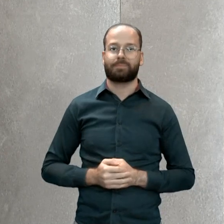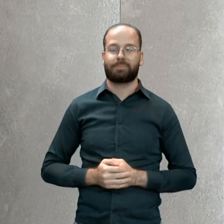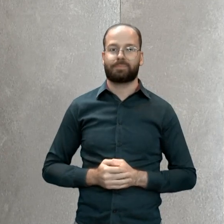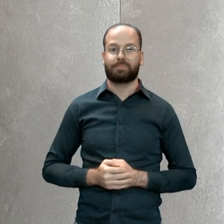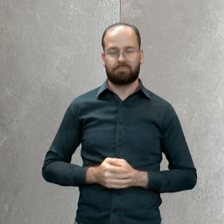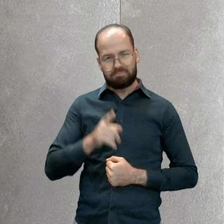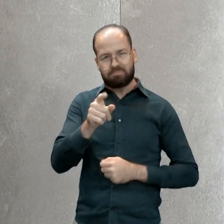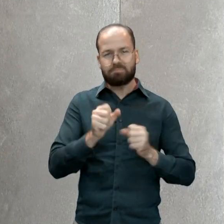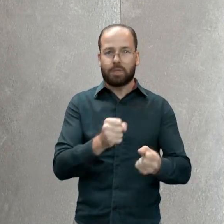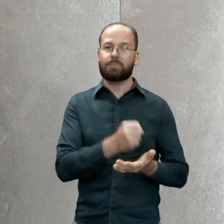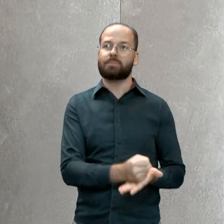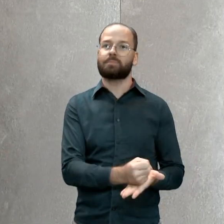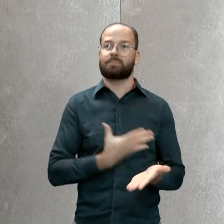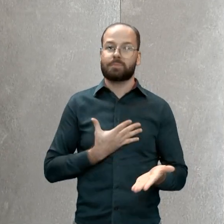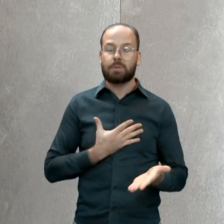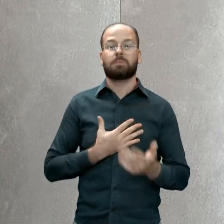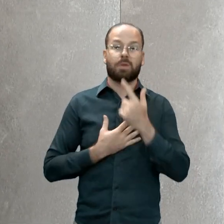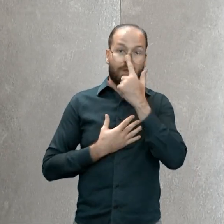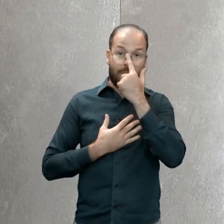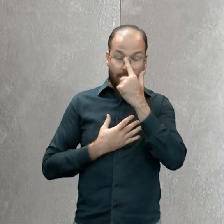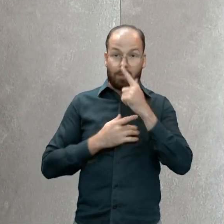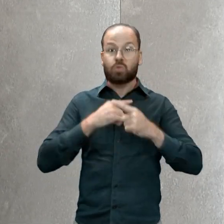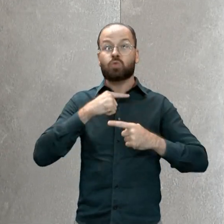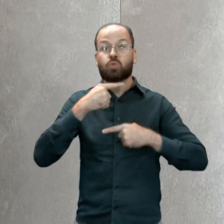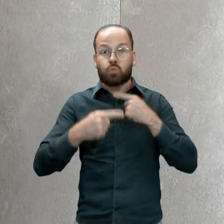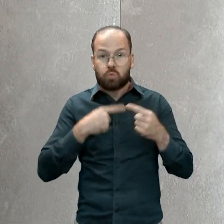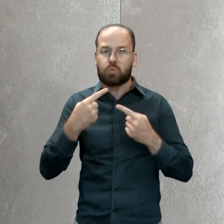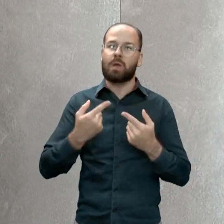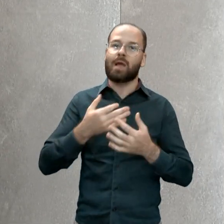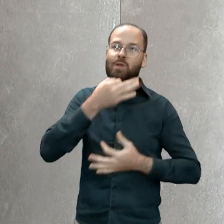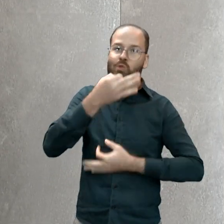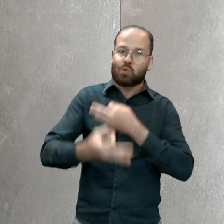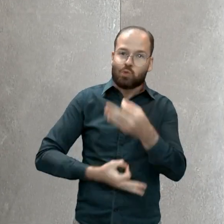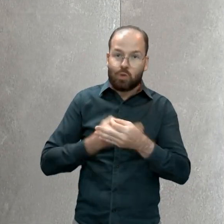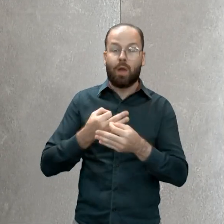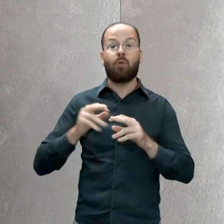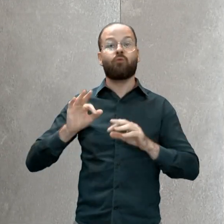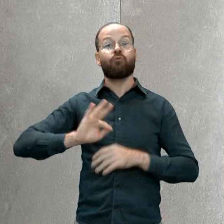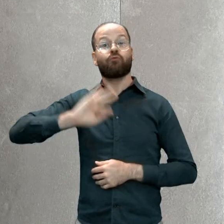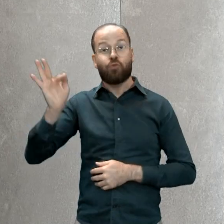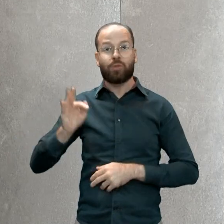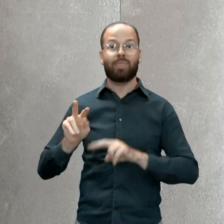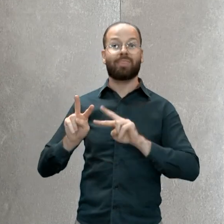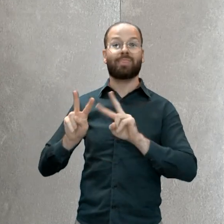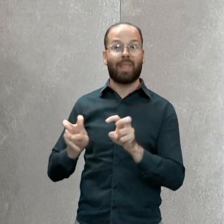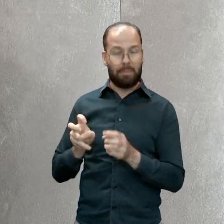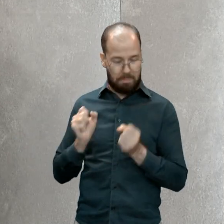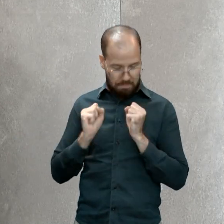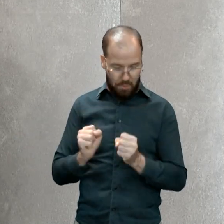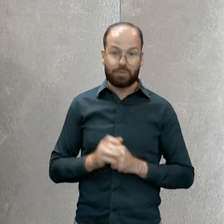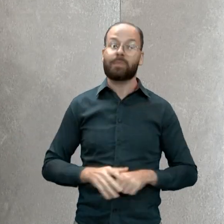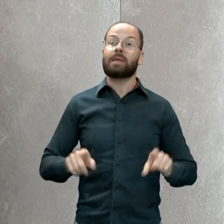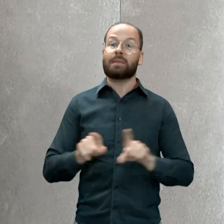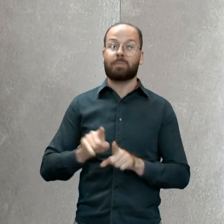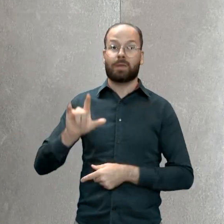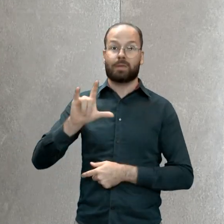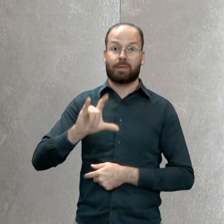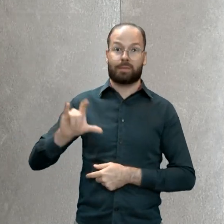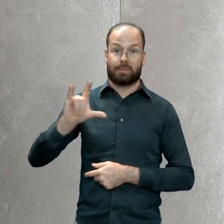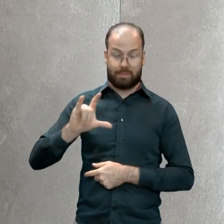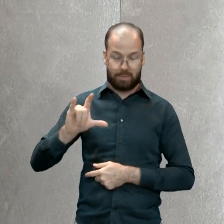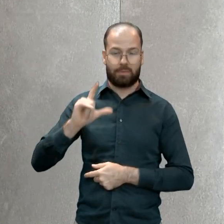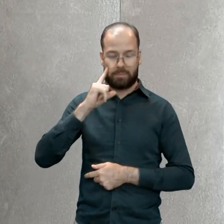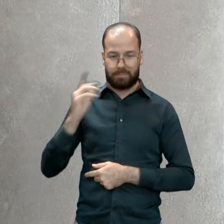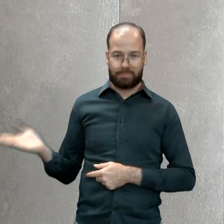629-9181-1406. Você pode mandar, inclusive, suas sugestões de pauta aqui pra gente. Também por meio do nosso Instagram, que é o